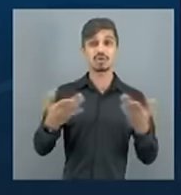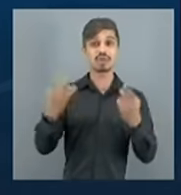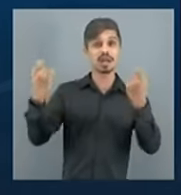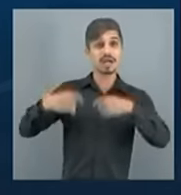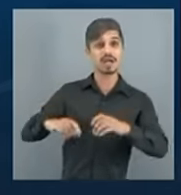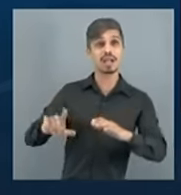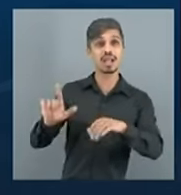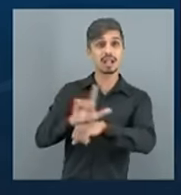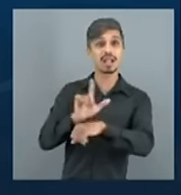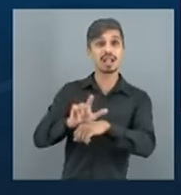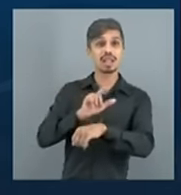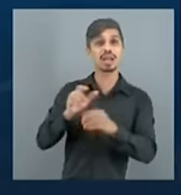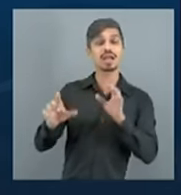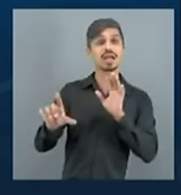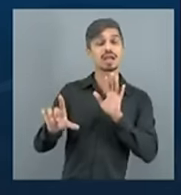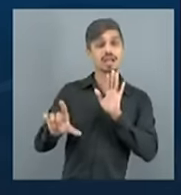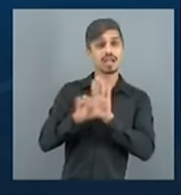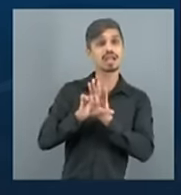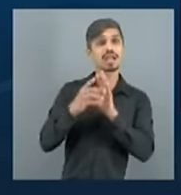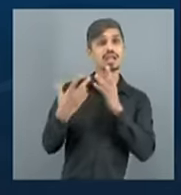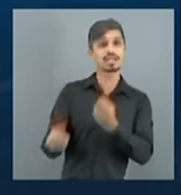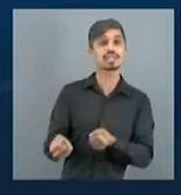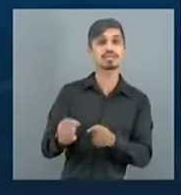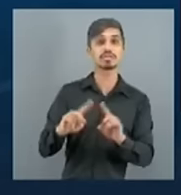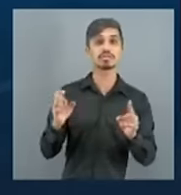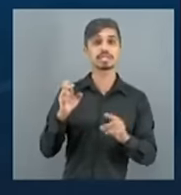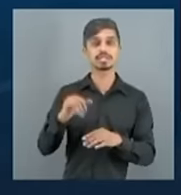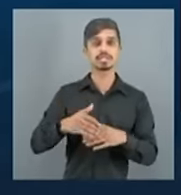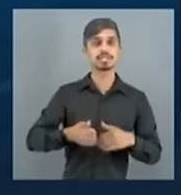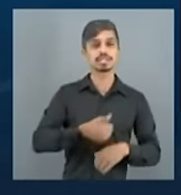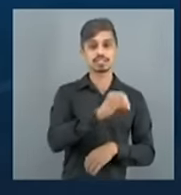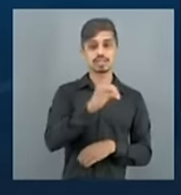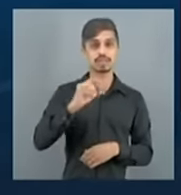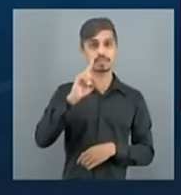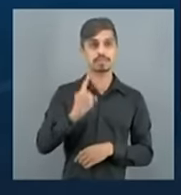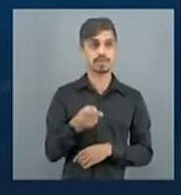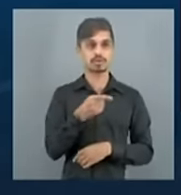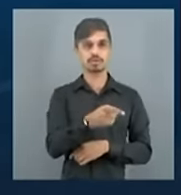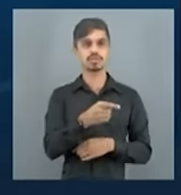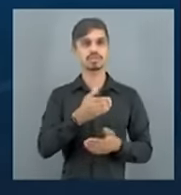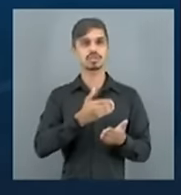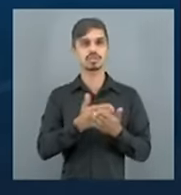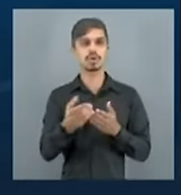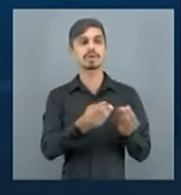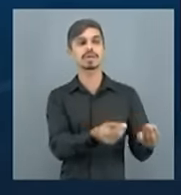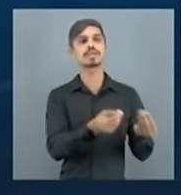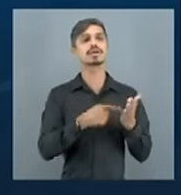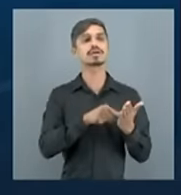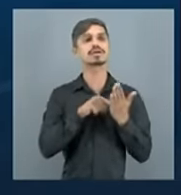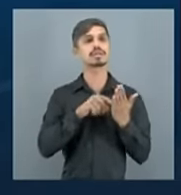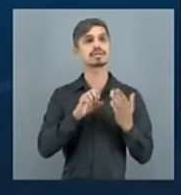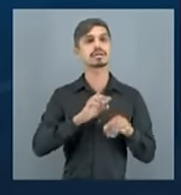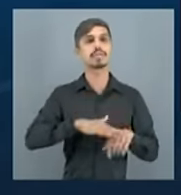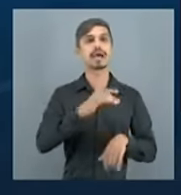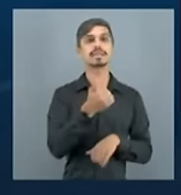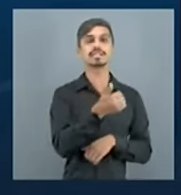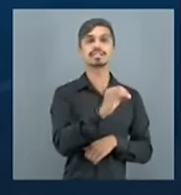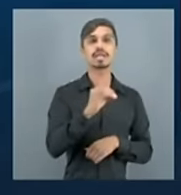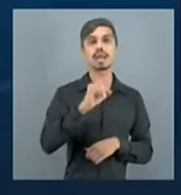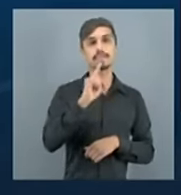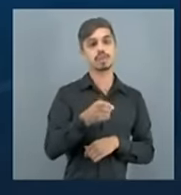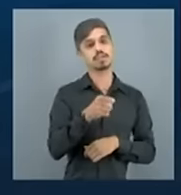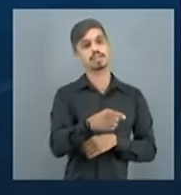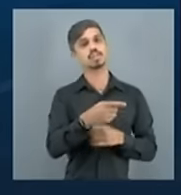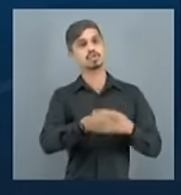Tem que ter uma parceria com as casas. Ó, se entrar mais de 100 mil nesse jogo aqui, já passa para nós. Se entrar mais de 100 mil no